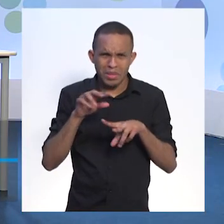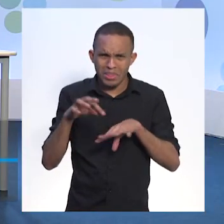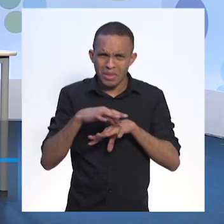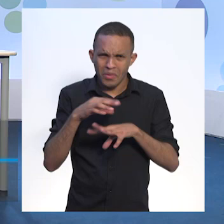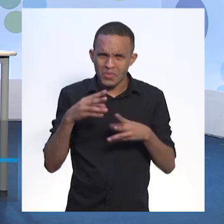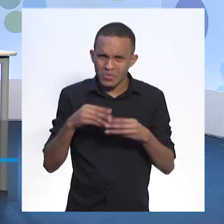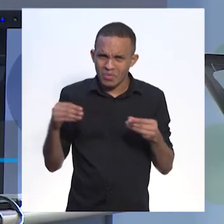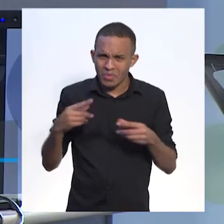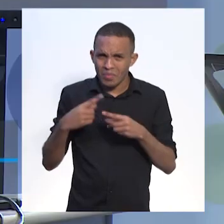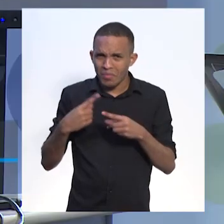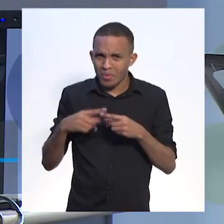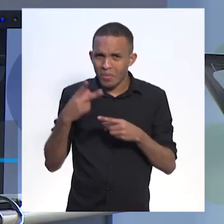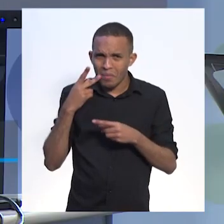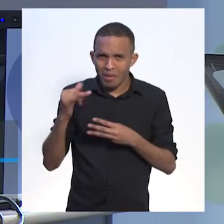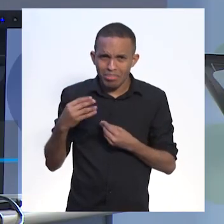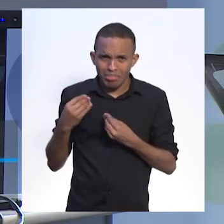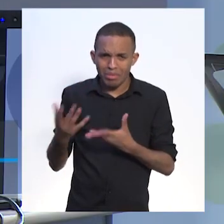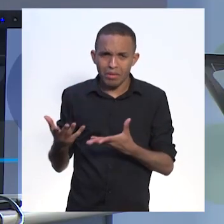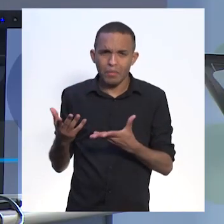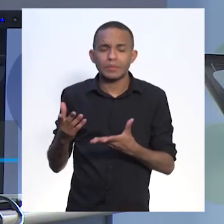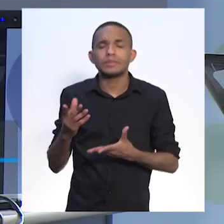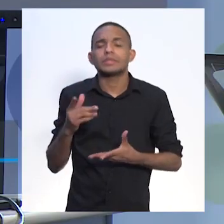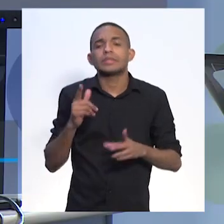o pai deu o anel para ela e Letra D.